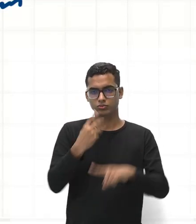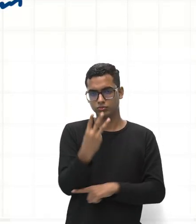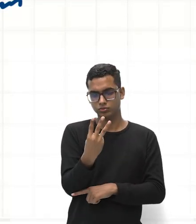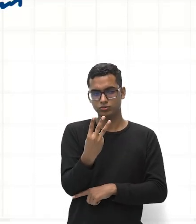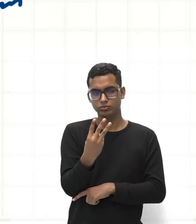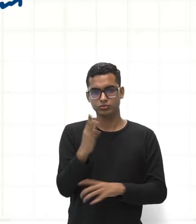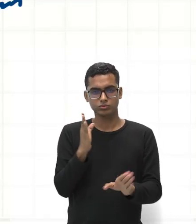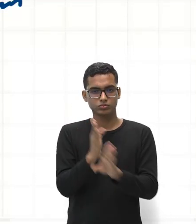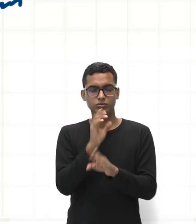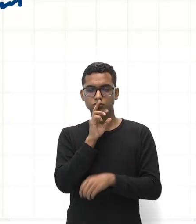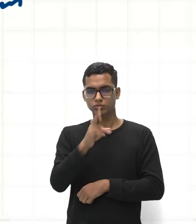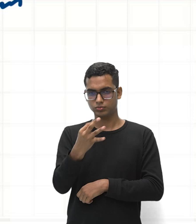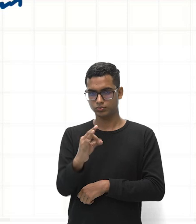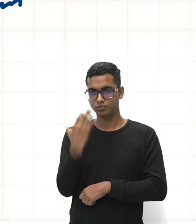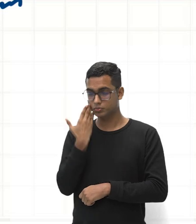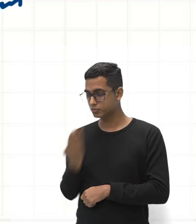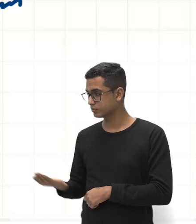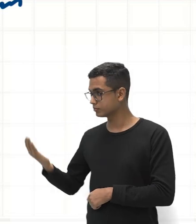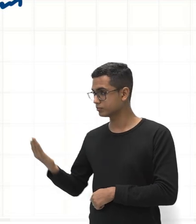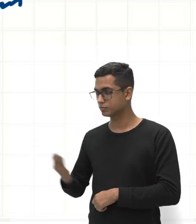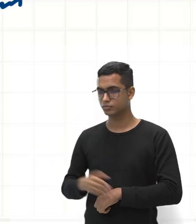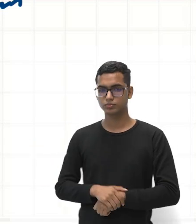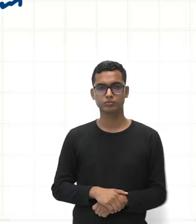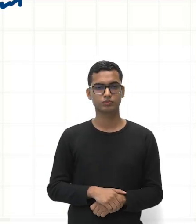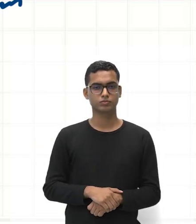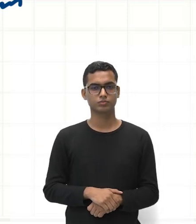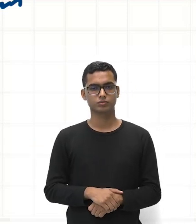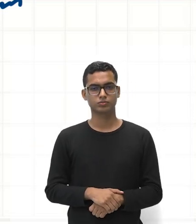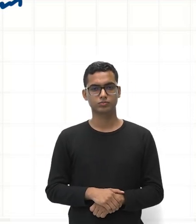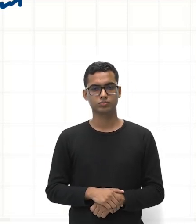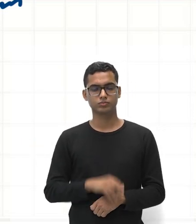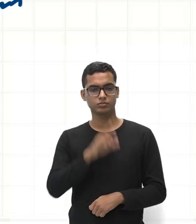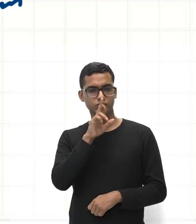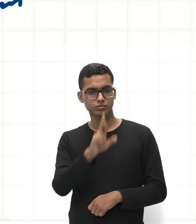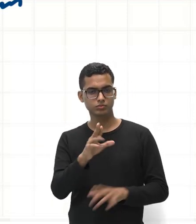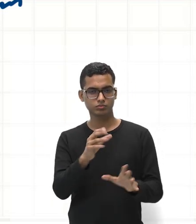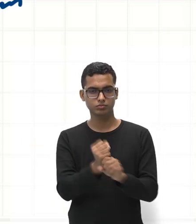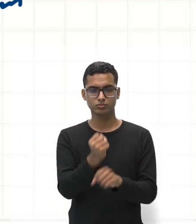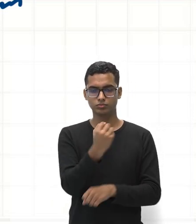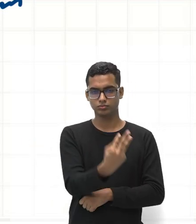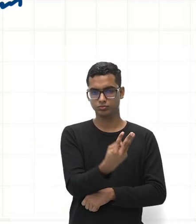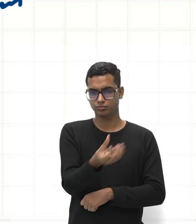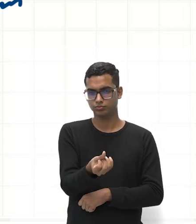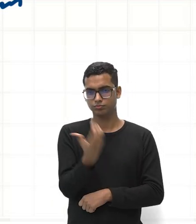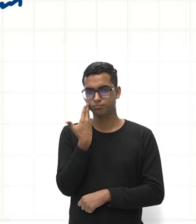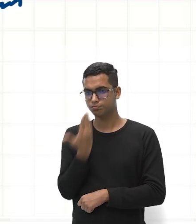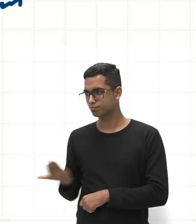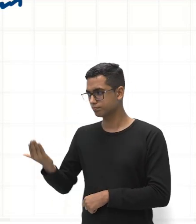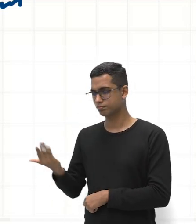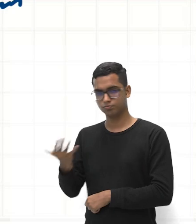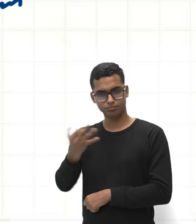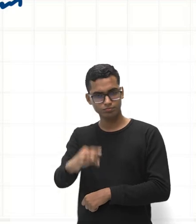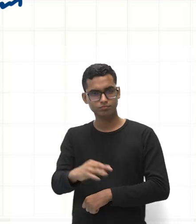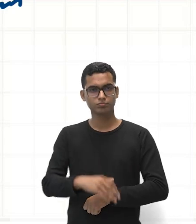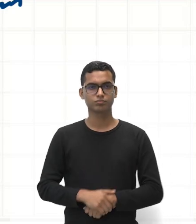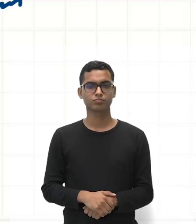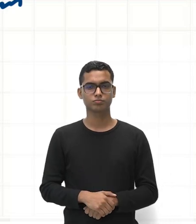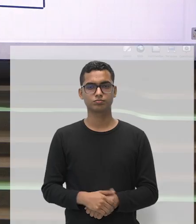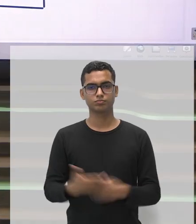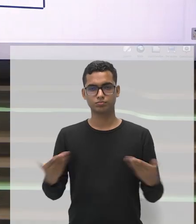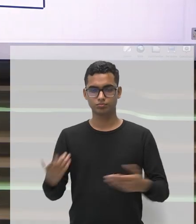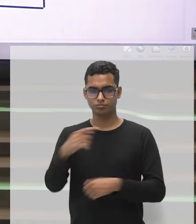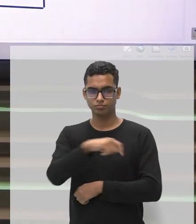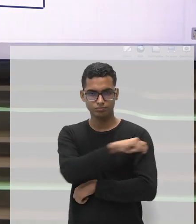para ter o novo perímetro, 3 vezes 2 6, 3 vezes 1 3. Tá legal? Podia também só pensar assim. Bom, meus